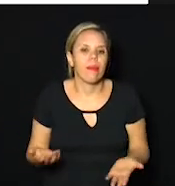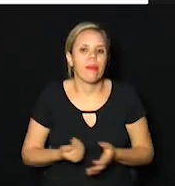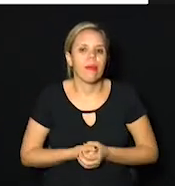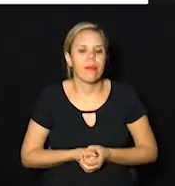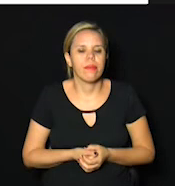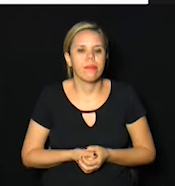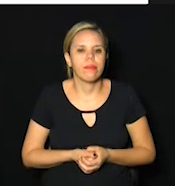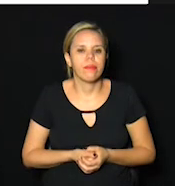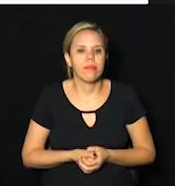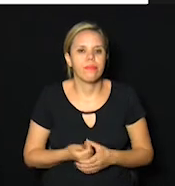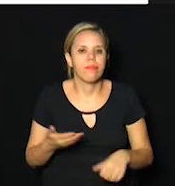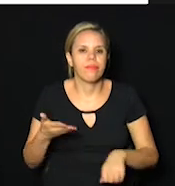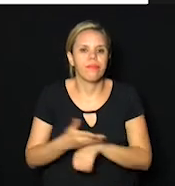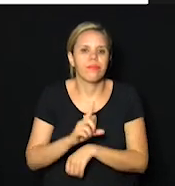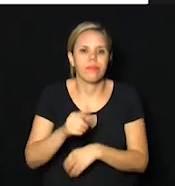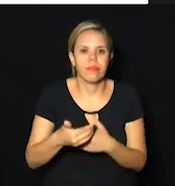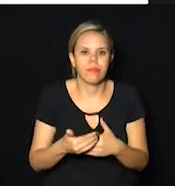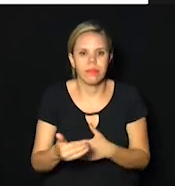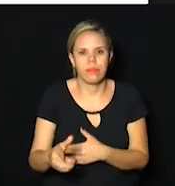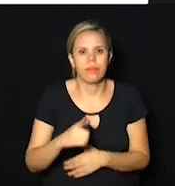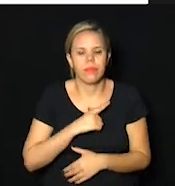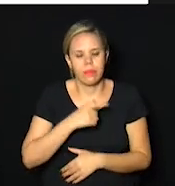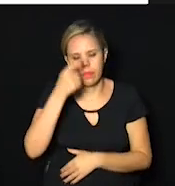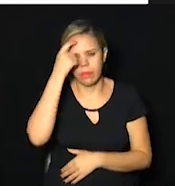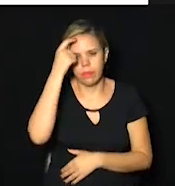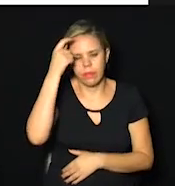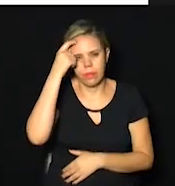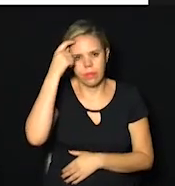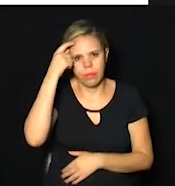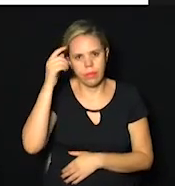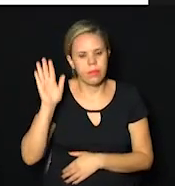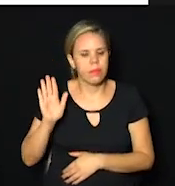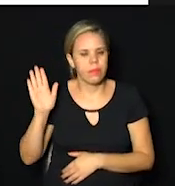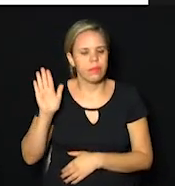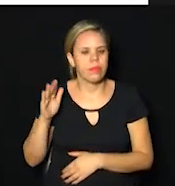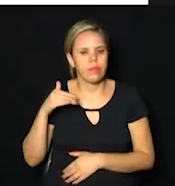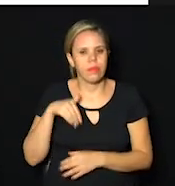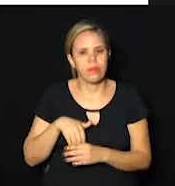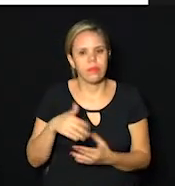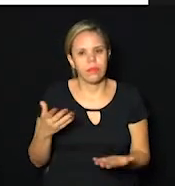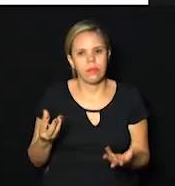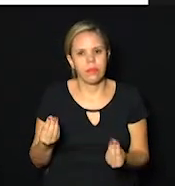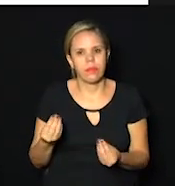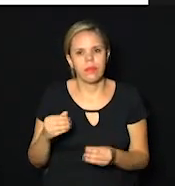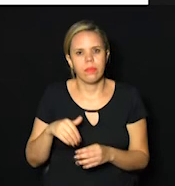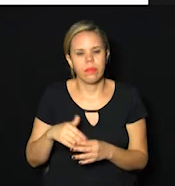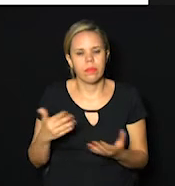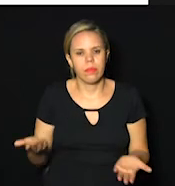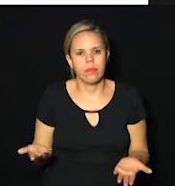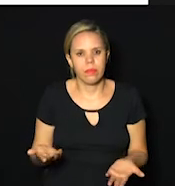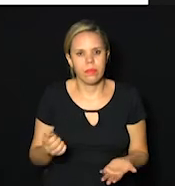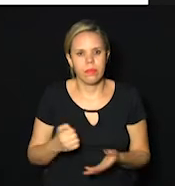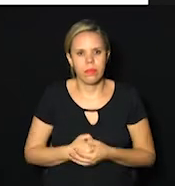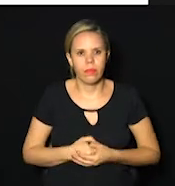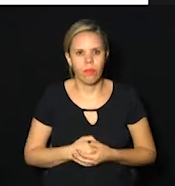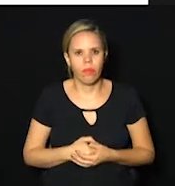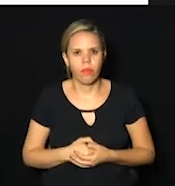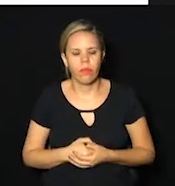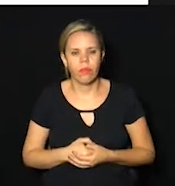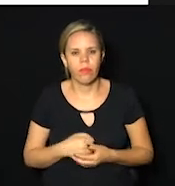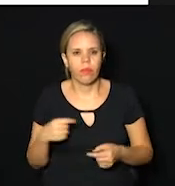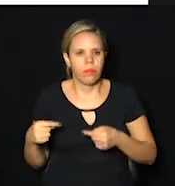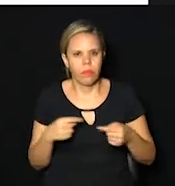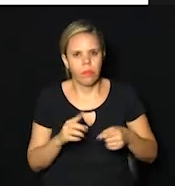conseguir entrar partido que tiver o quociente eleitoral, que tiver muito voto. O seu concorrente